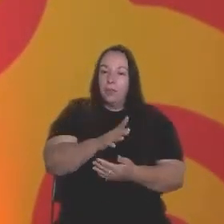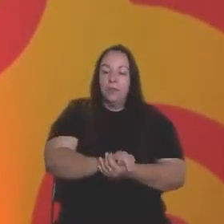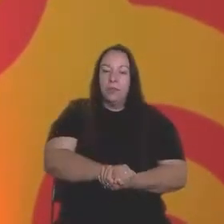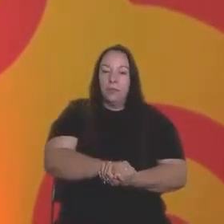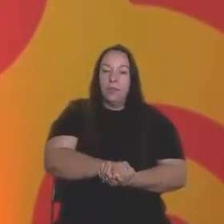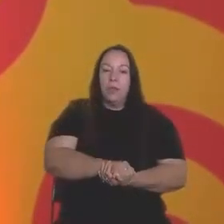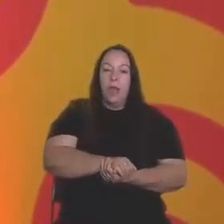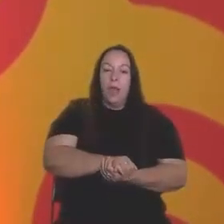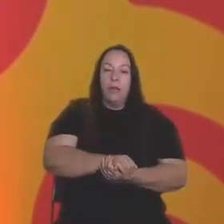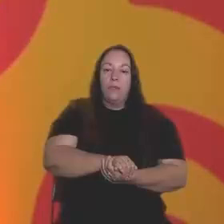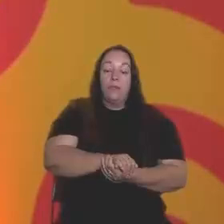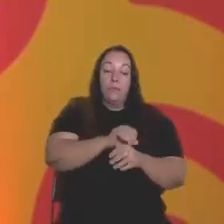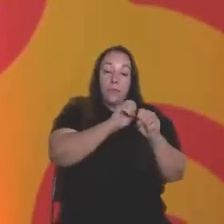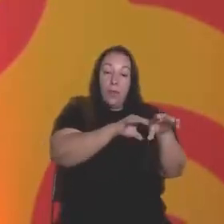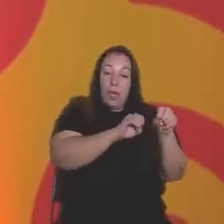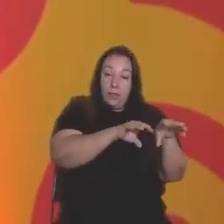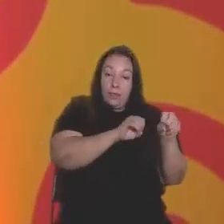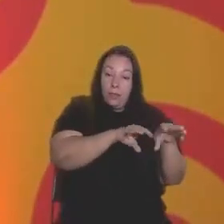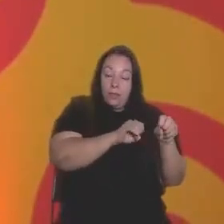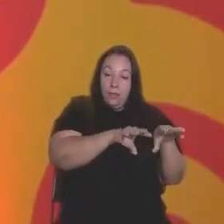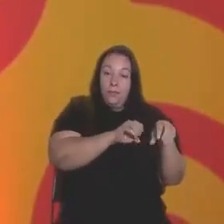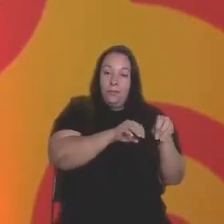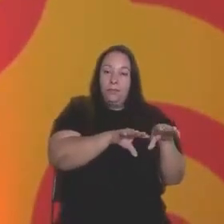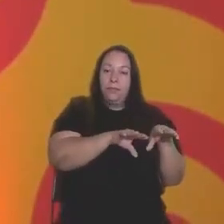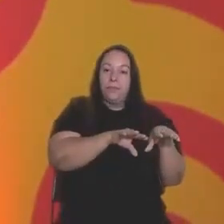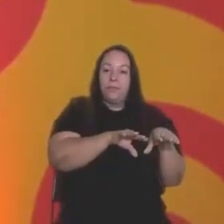muita preocupação do educador em trazer isso,